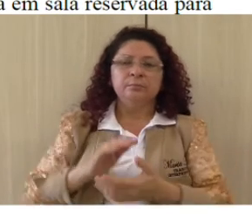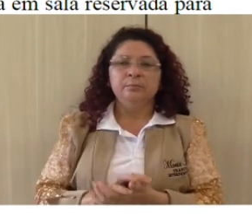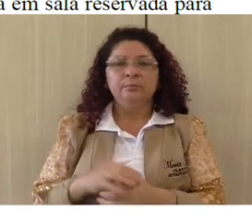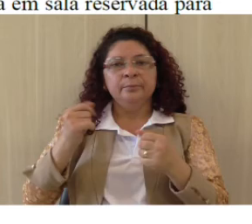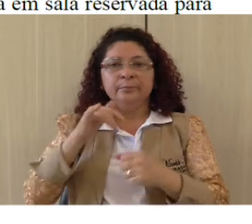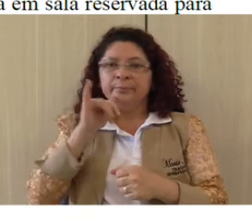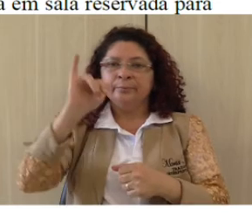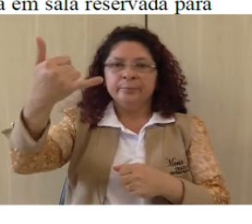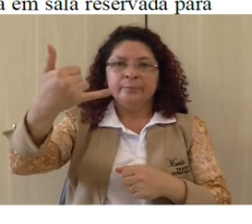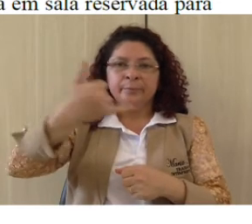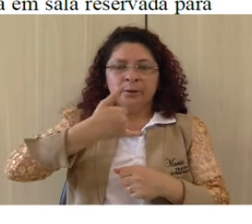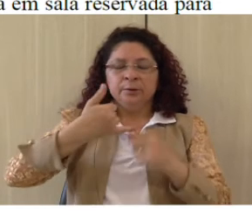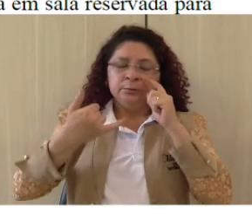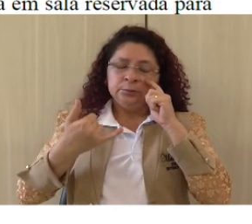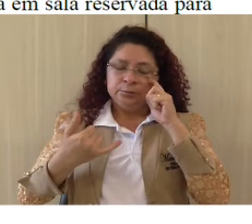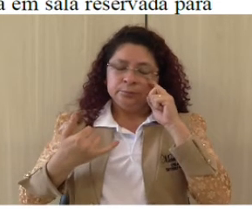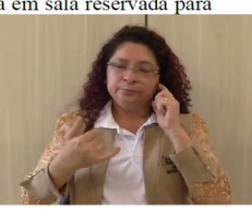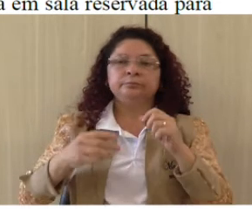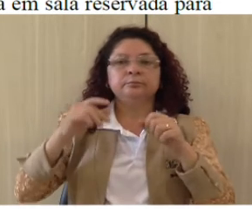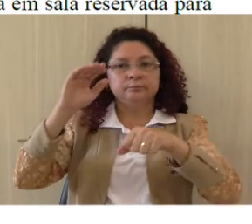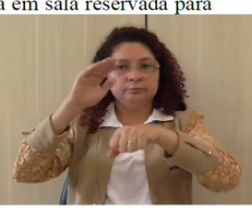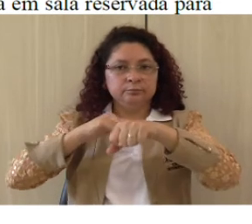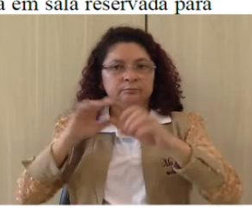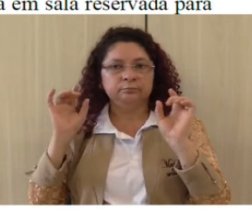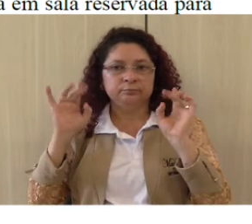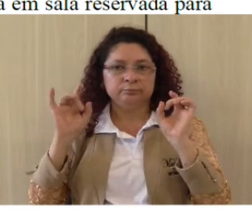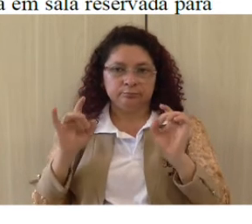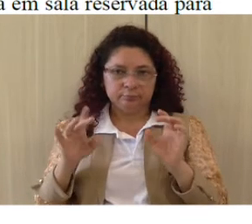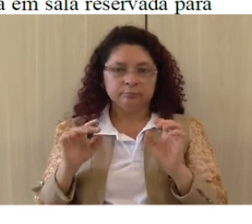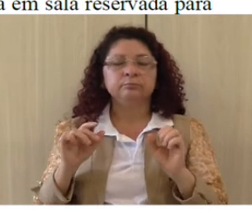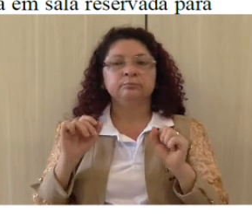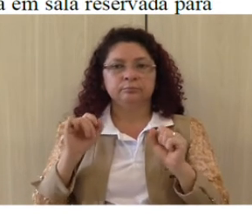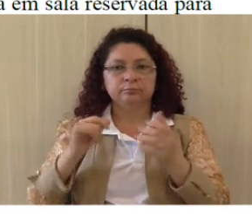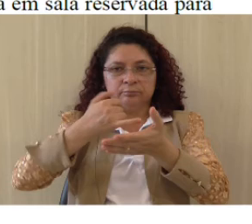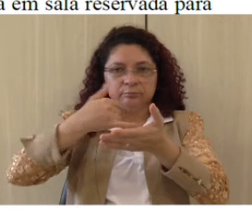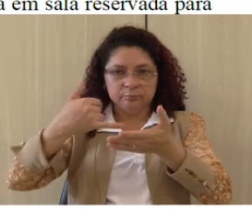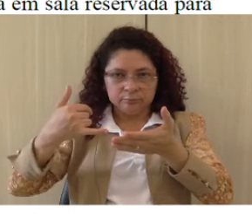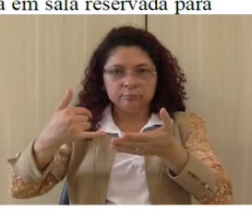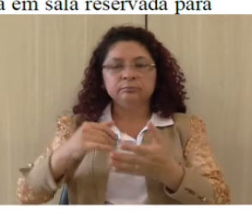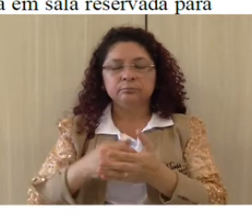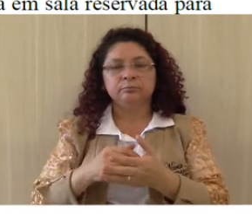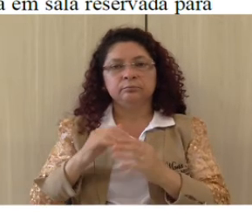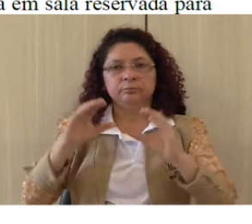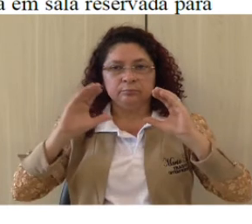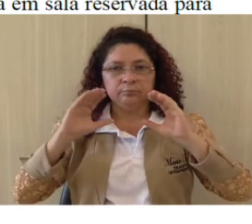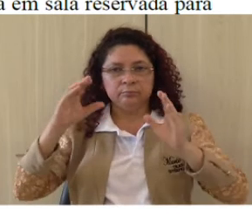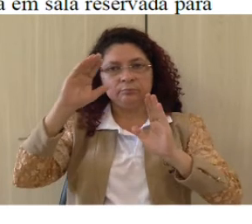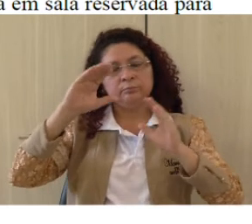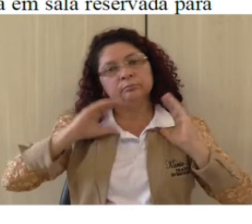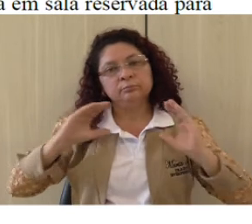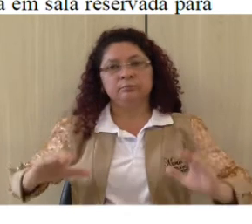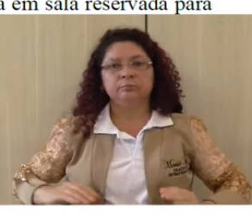deverá informar tal impedimento e requerer atendimento especial por escrito à comissão do processo